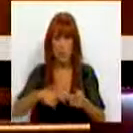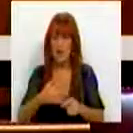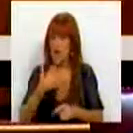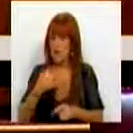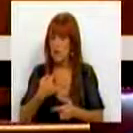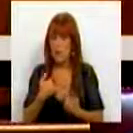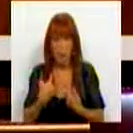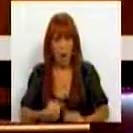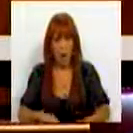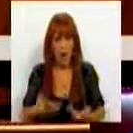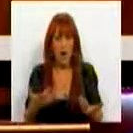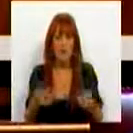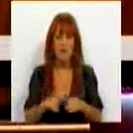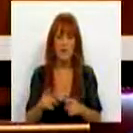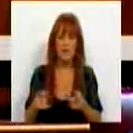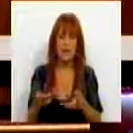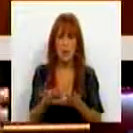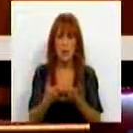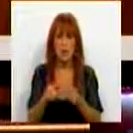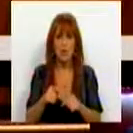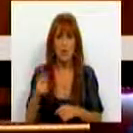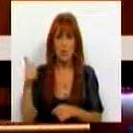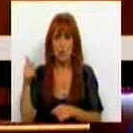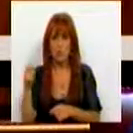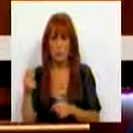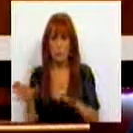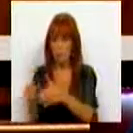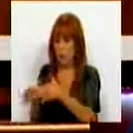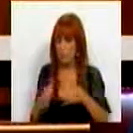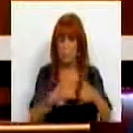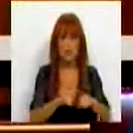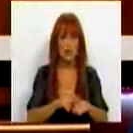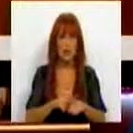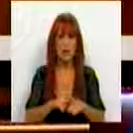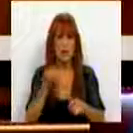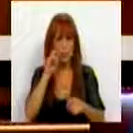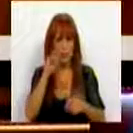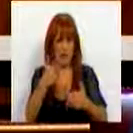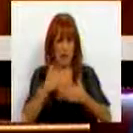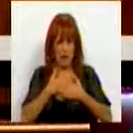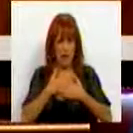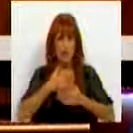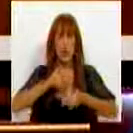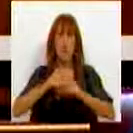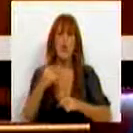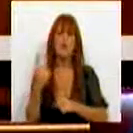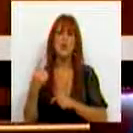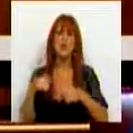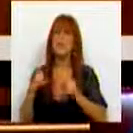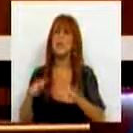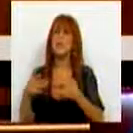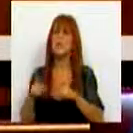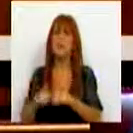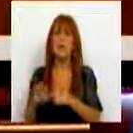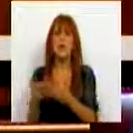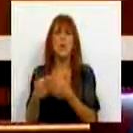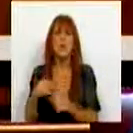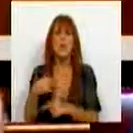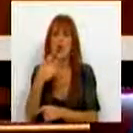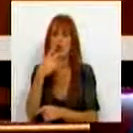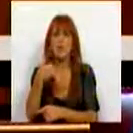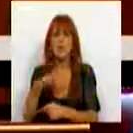convicção que eu tenho é que a negociação entre blocos protege-nos mais do que uma negociação em que nós estivéssemos